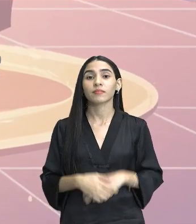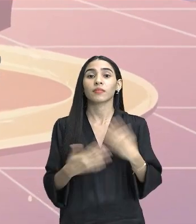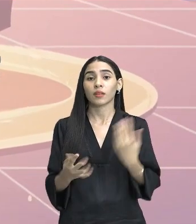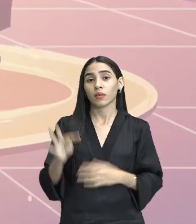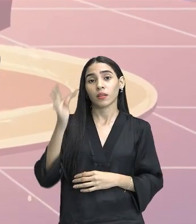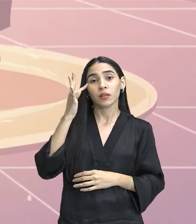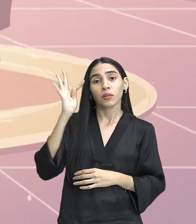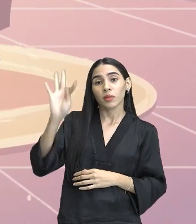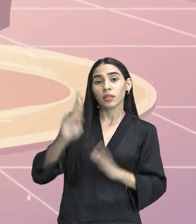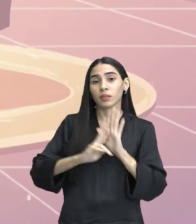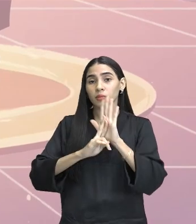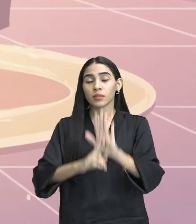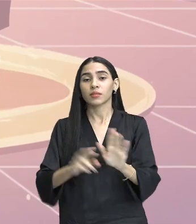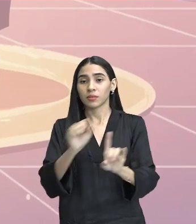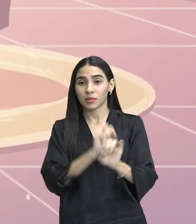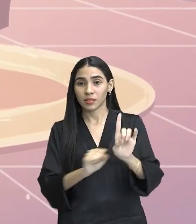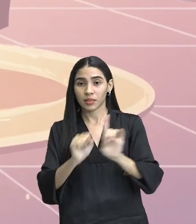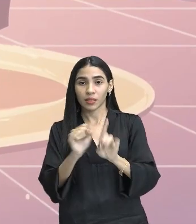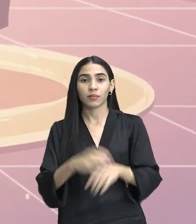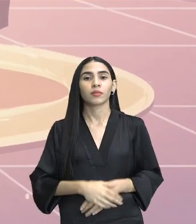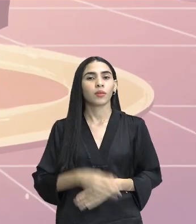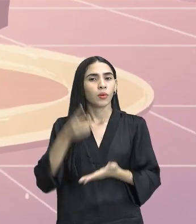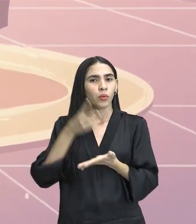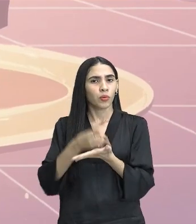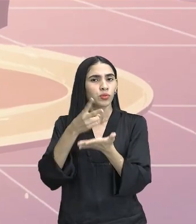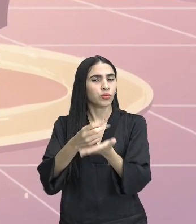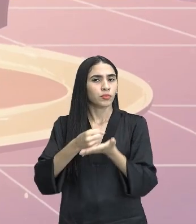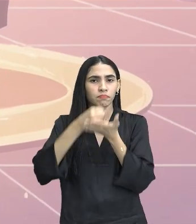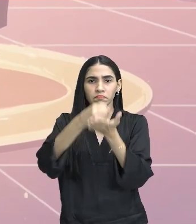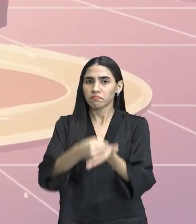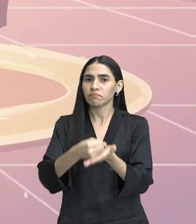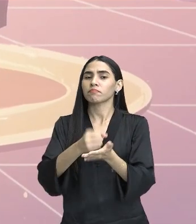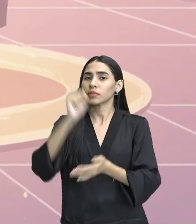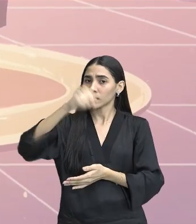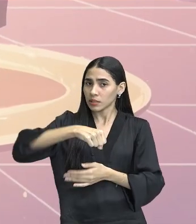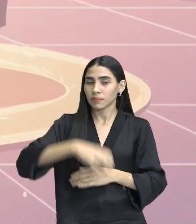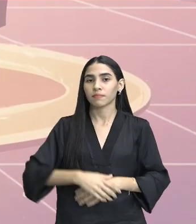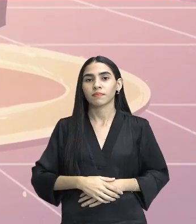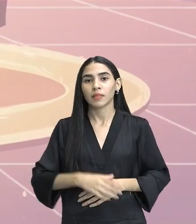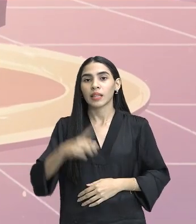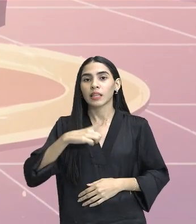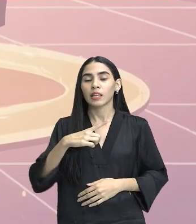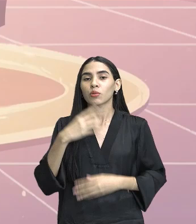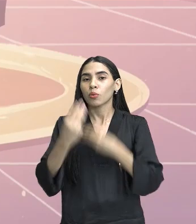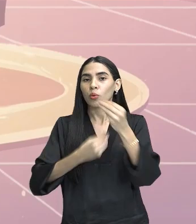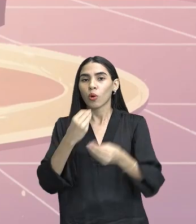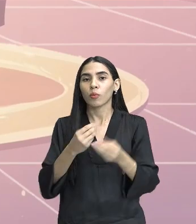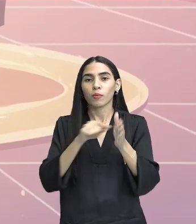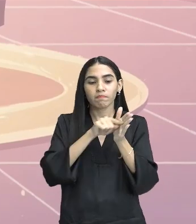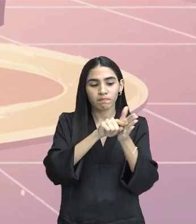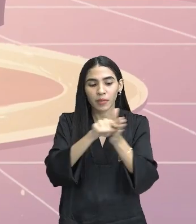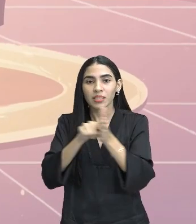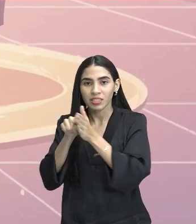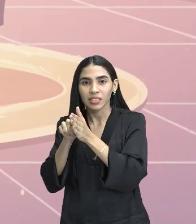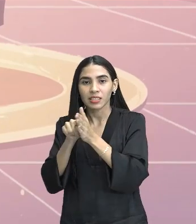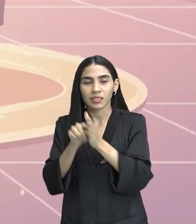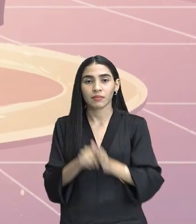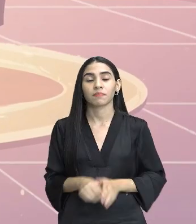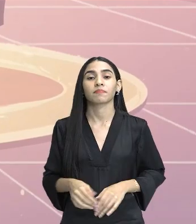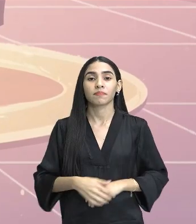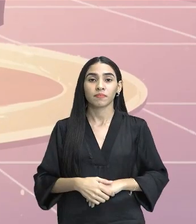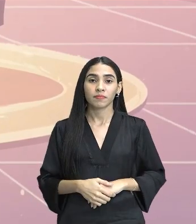das representações sociais continua colaborando, sim, através das abordagens de pesquisa. Então vamos